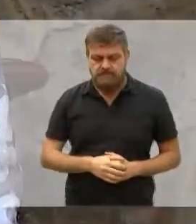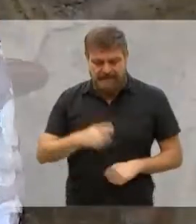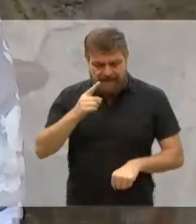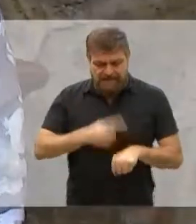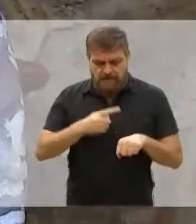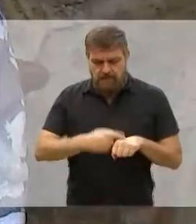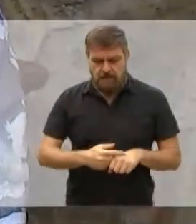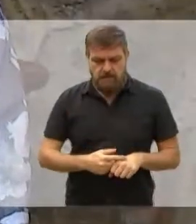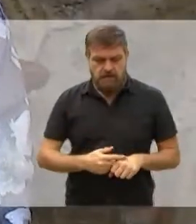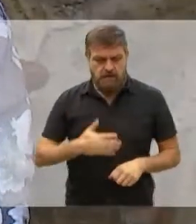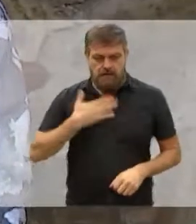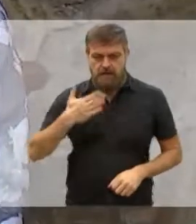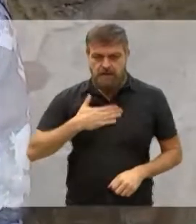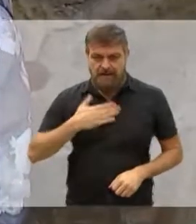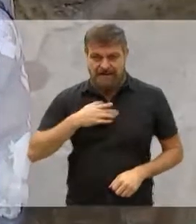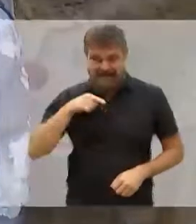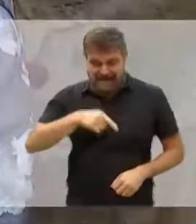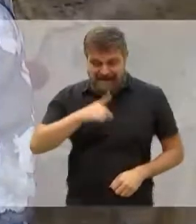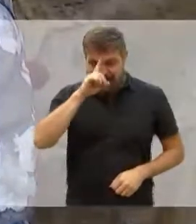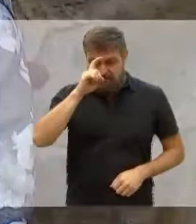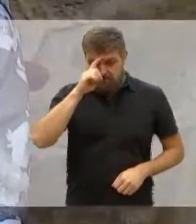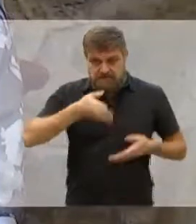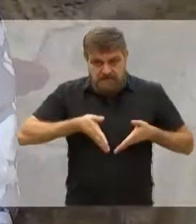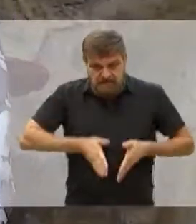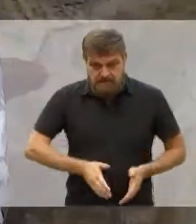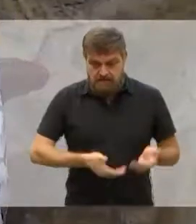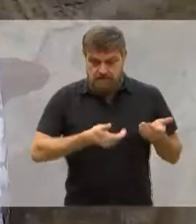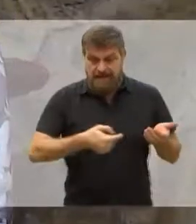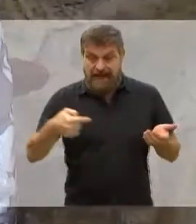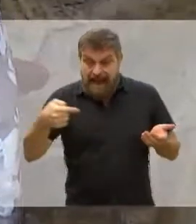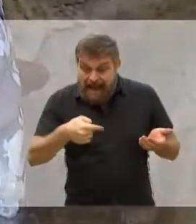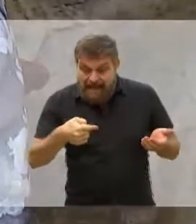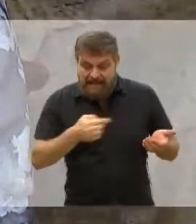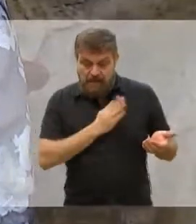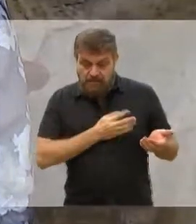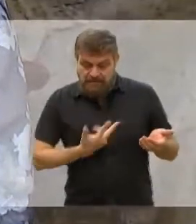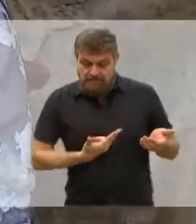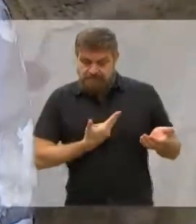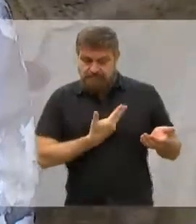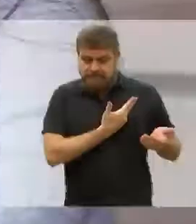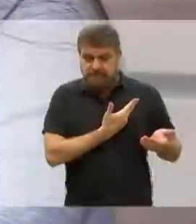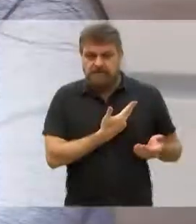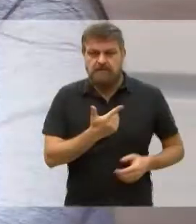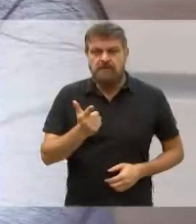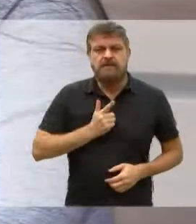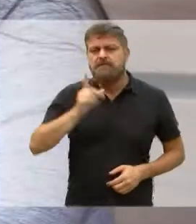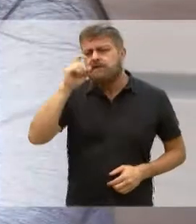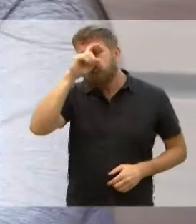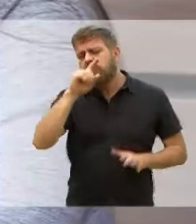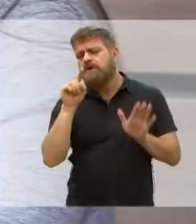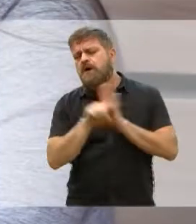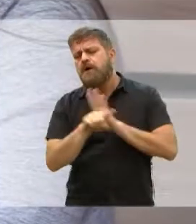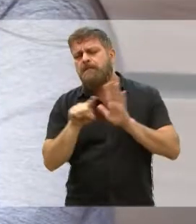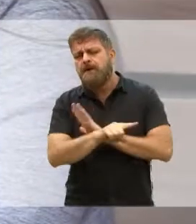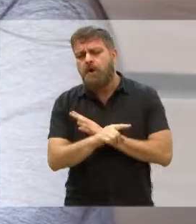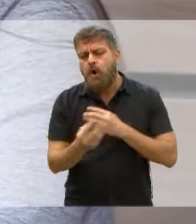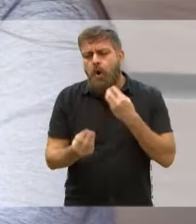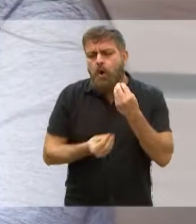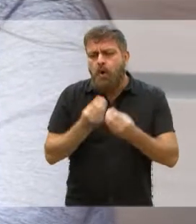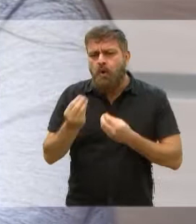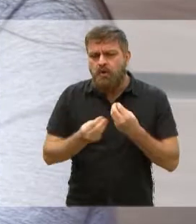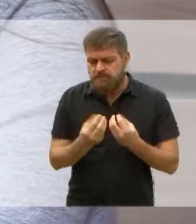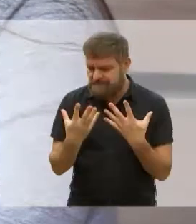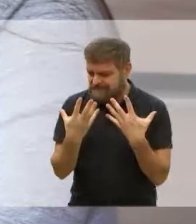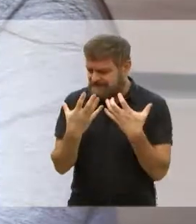do choque, ainda na maternidade, que a Júlia passaria pela cirurgia, você teve dificuldades